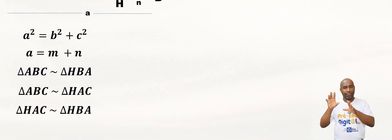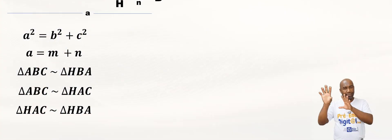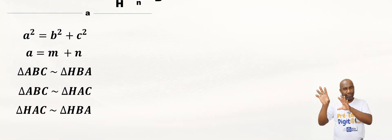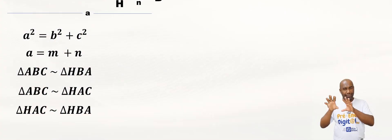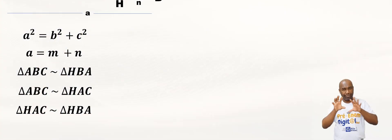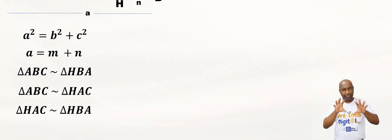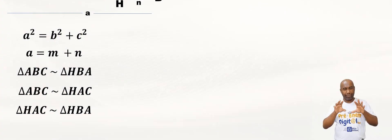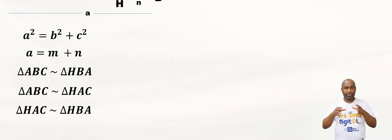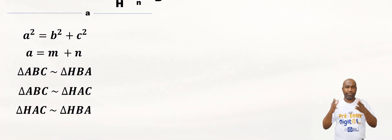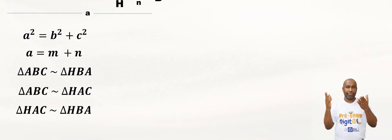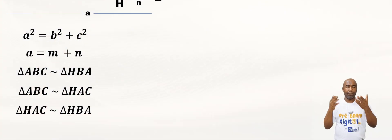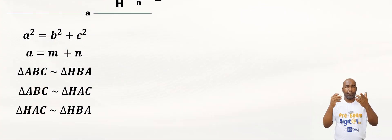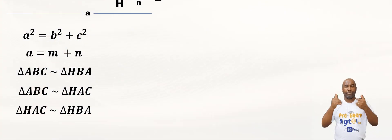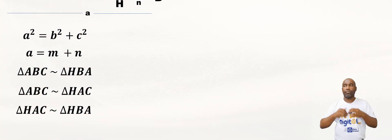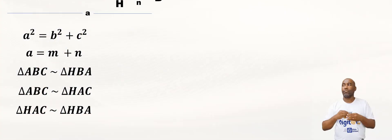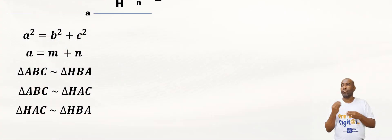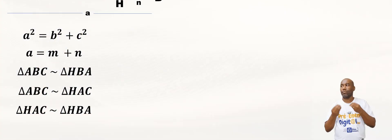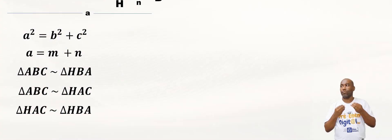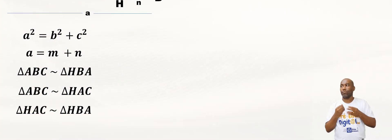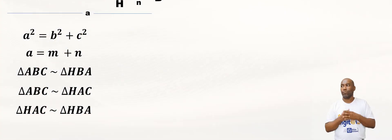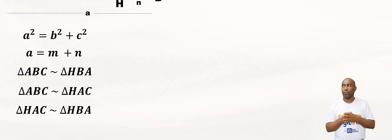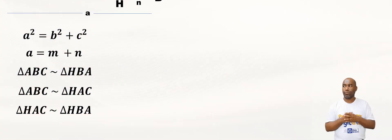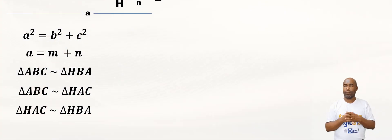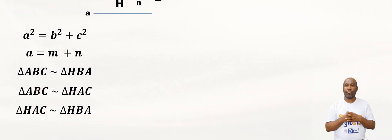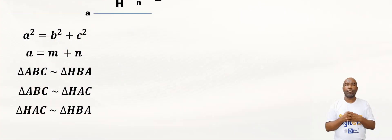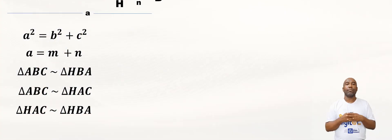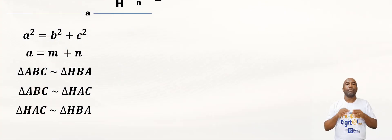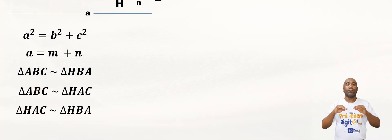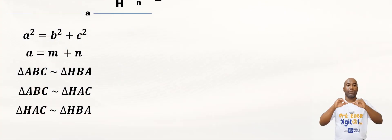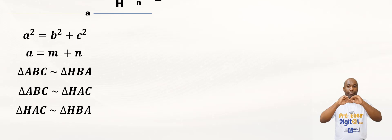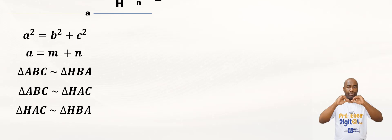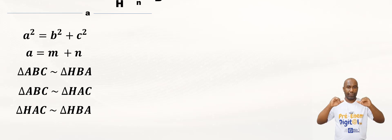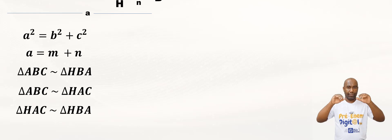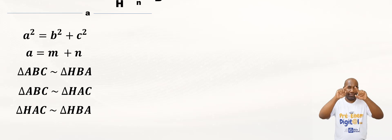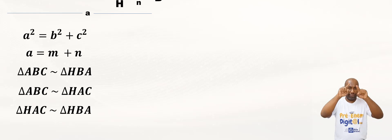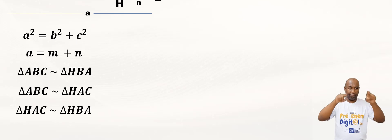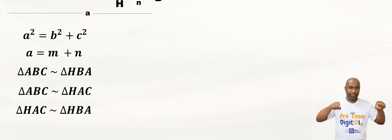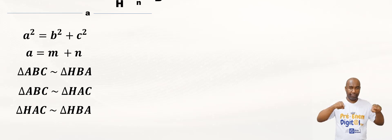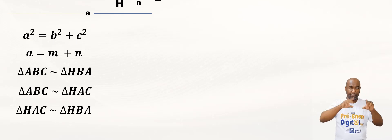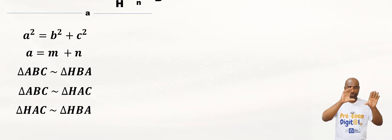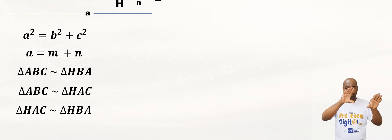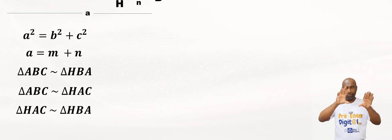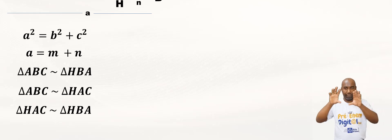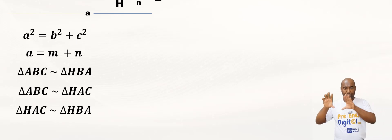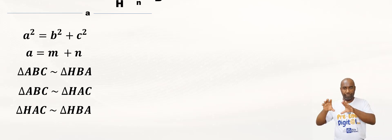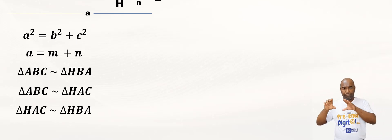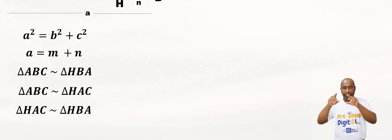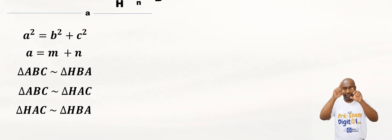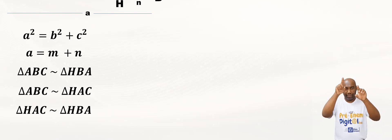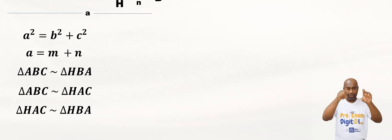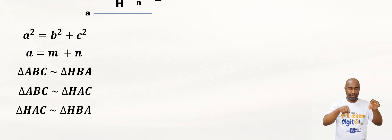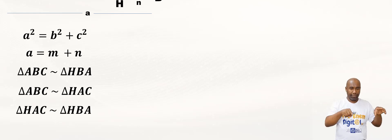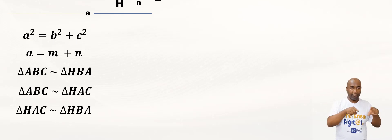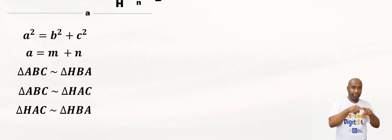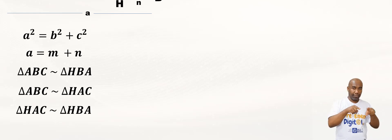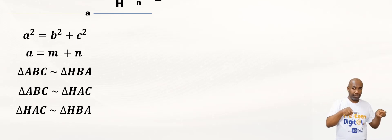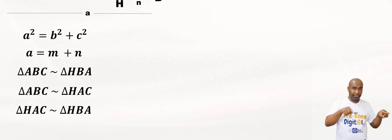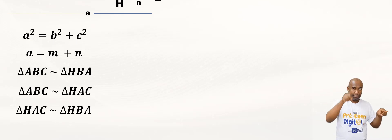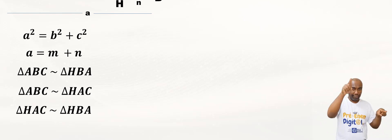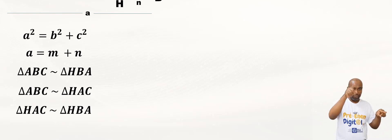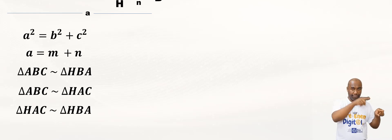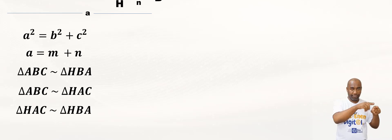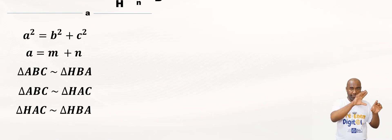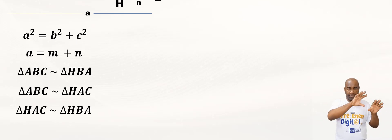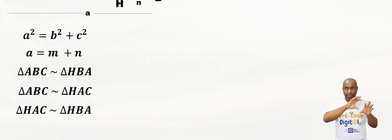que tava aqui eu passei para lá e eu vô Oi gente agora eu vou separar eu vou pegar aquele triângulo médio ali ó Tá certo eu vou